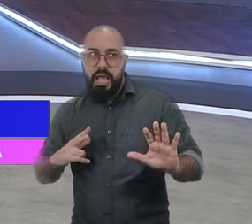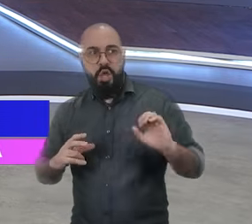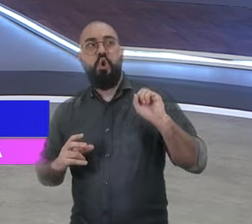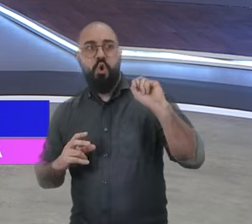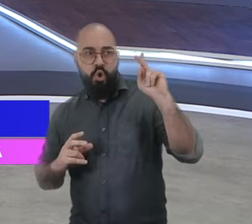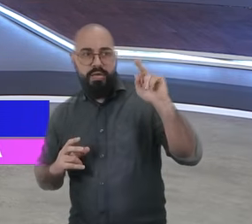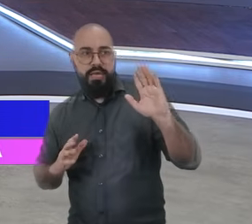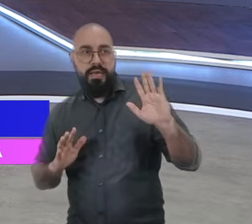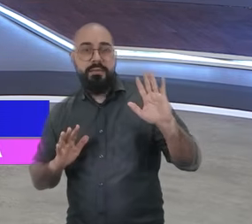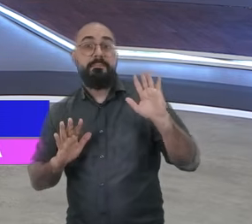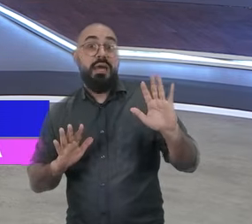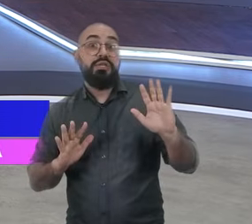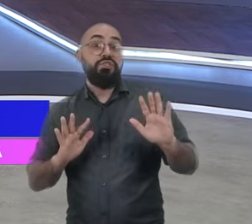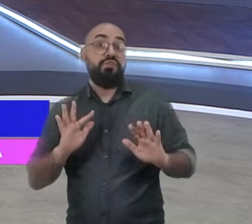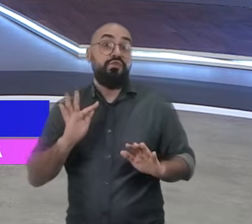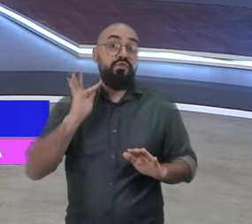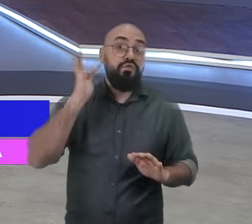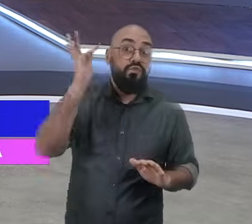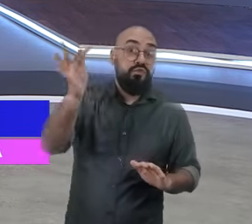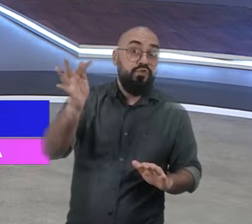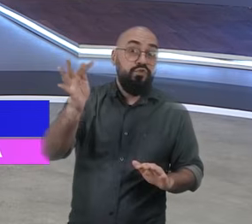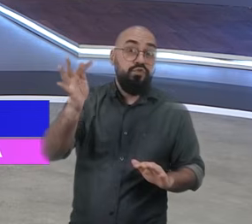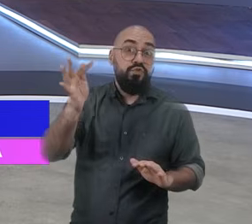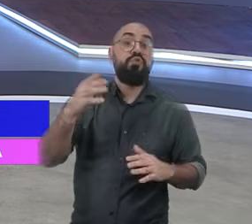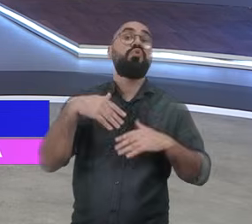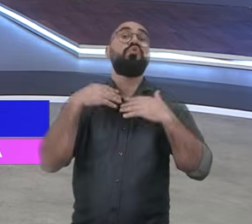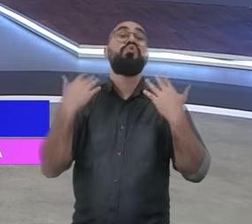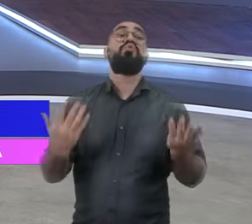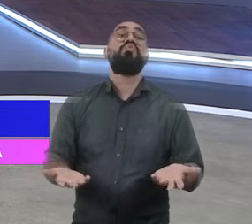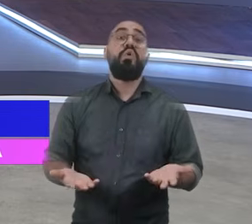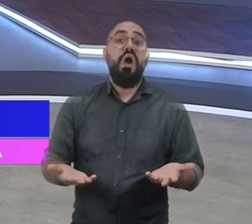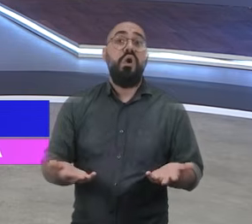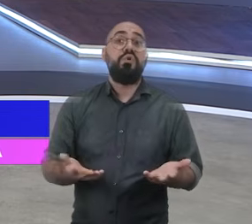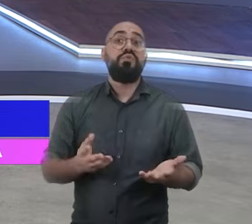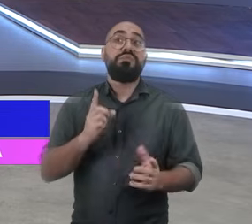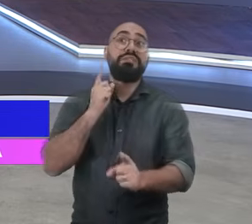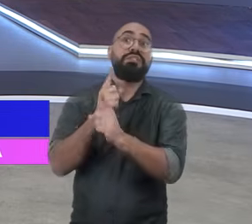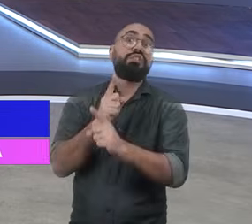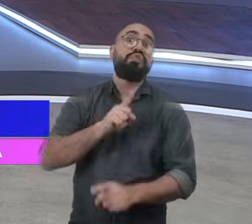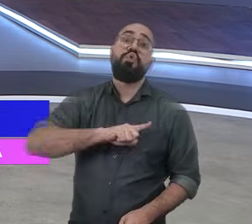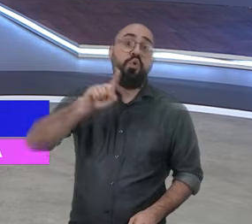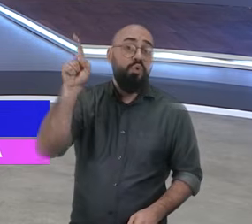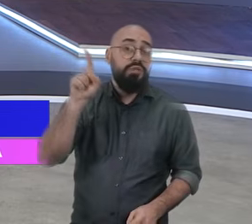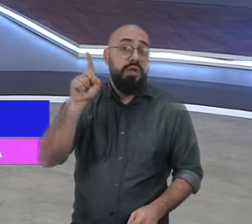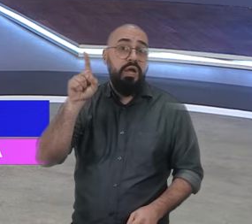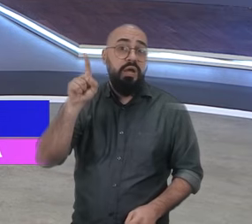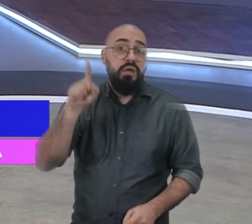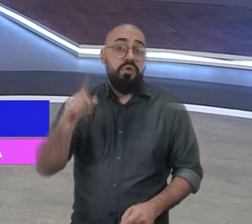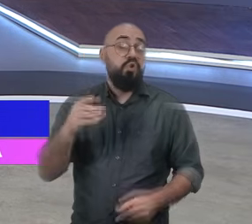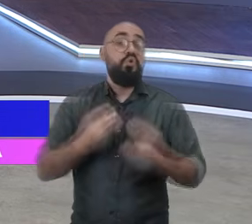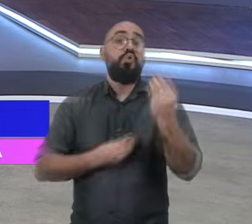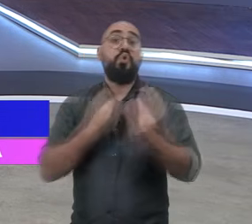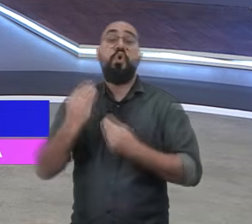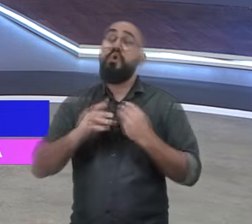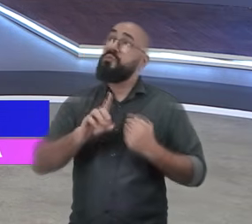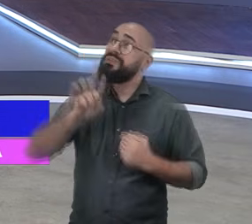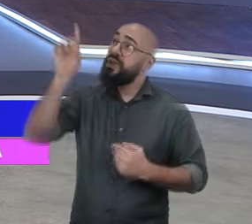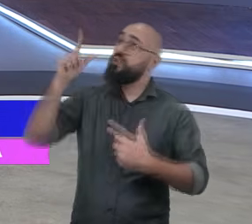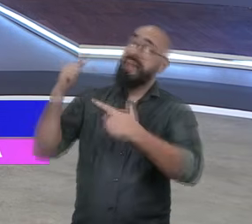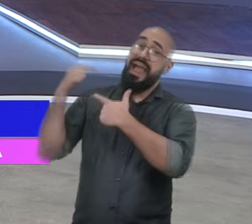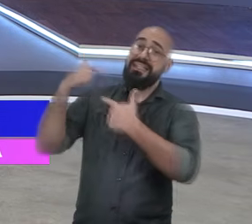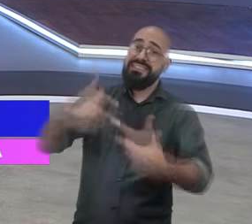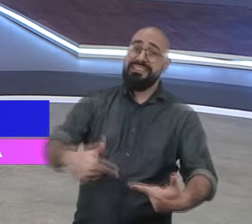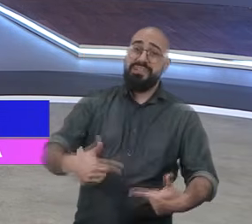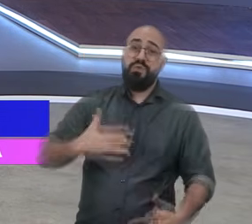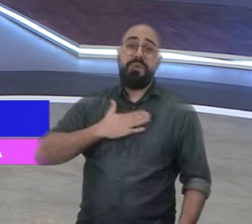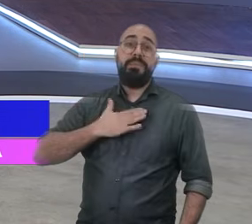o tamanho que Deus tem. Isso tem a ver com a permissão que eu dou para aquilo que ele vai ser na minha vida. Deus pode ser